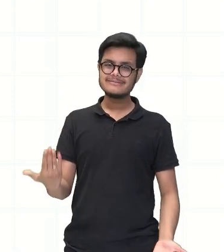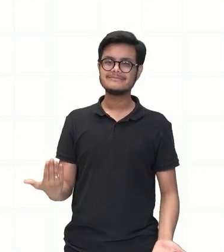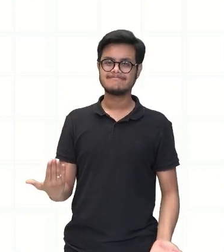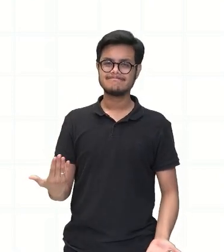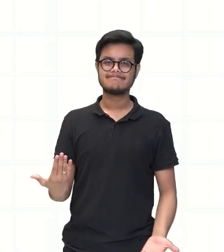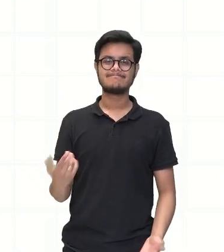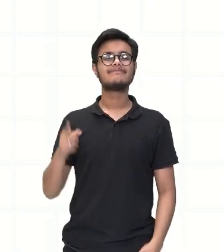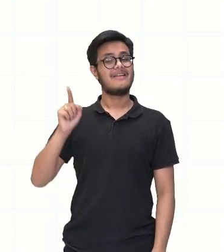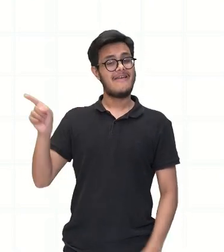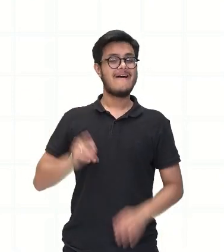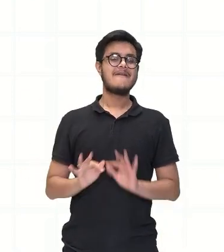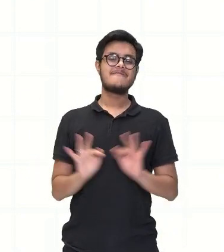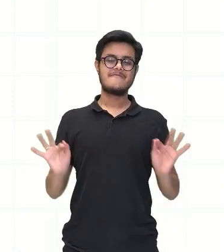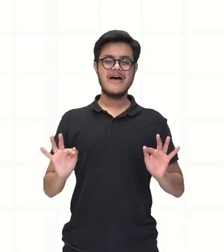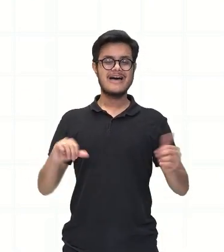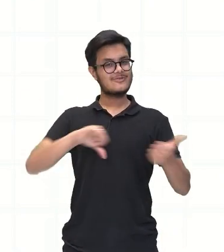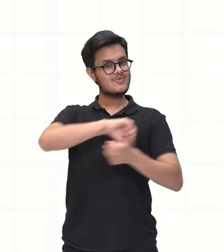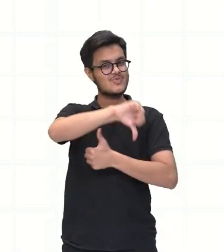no outro